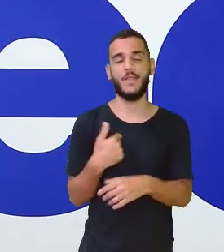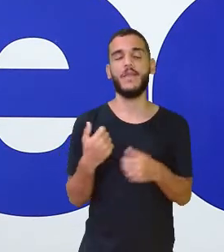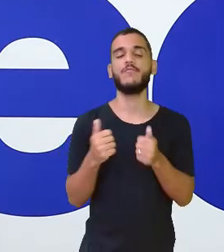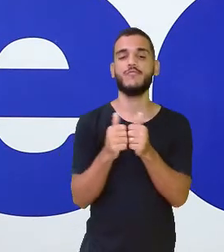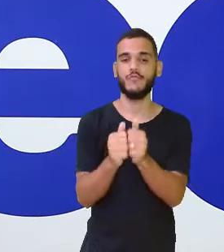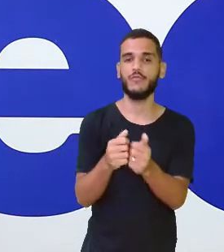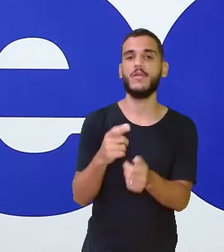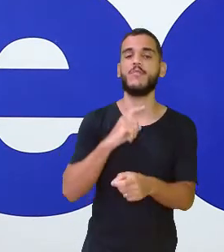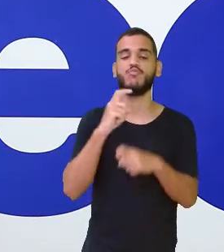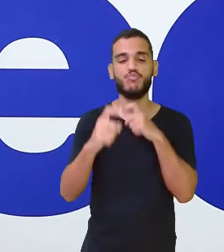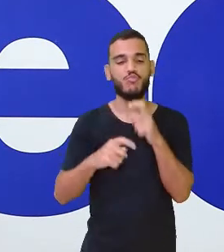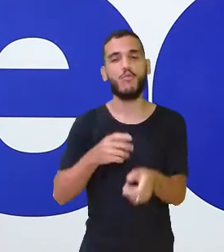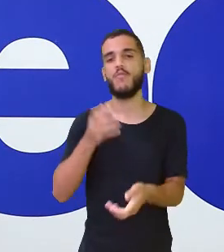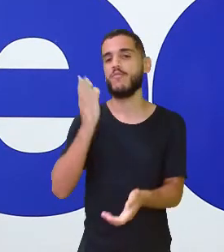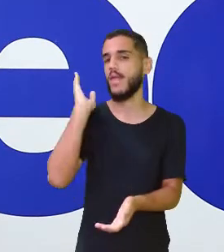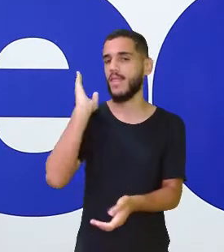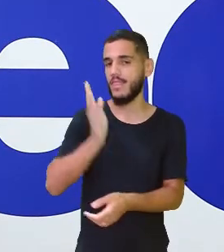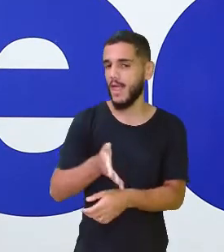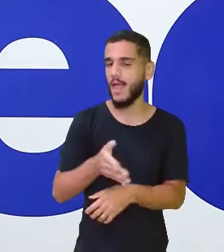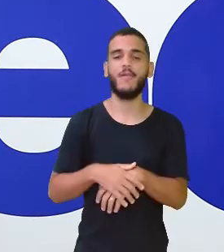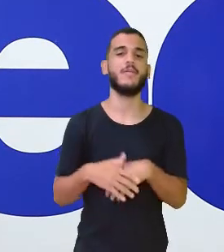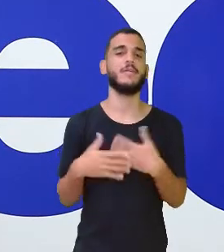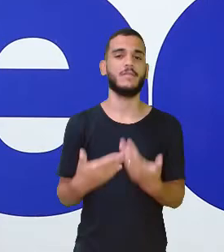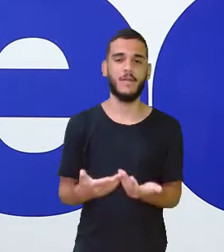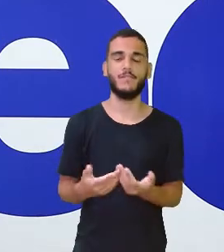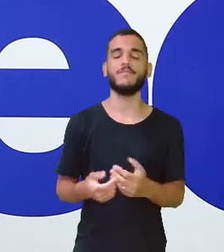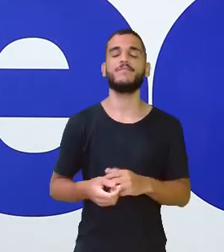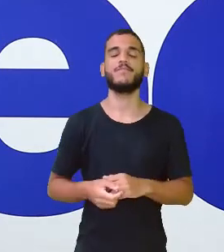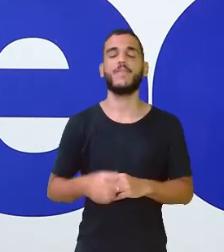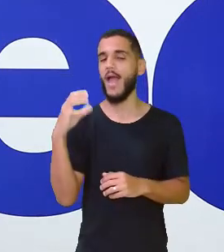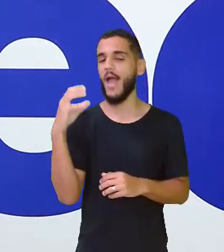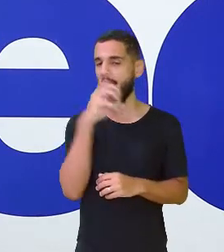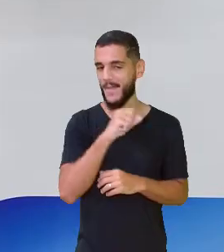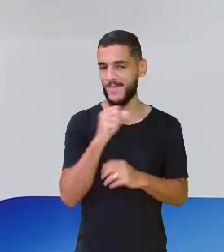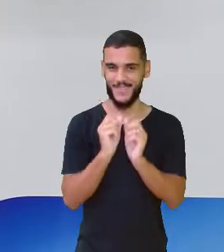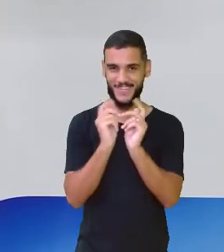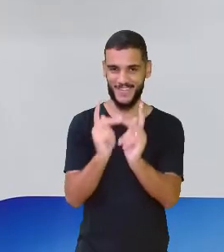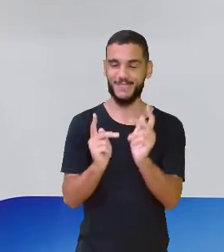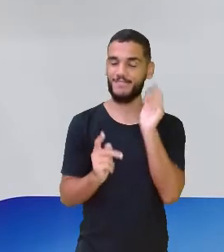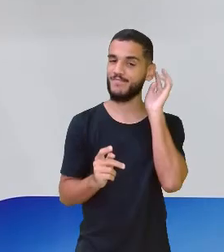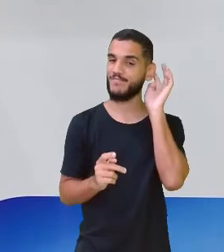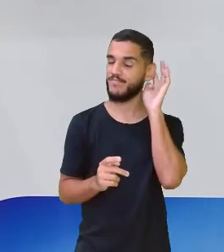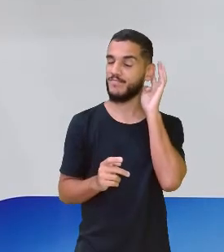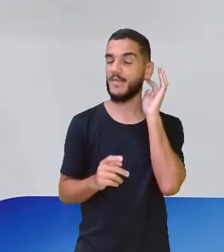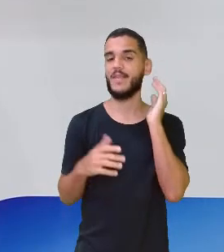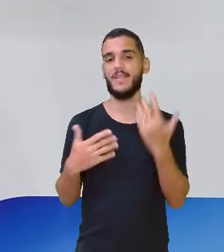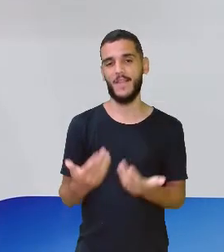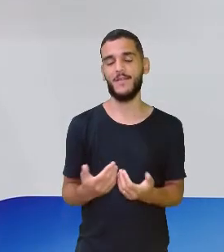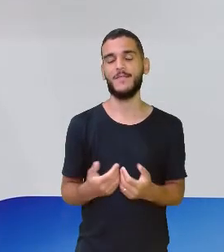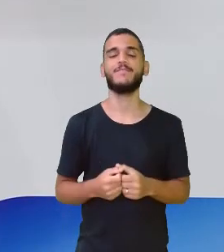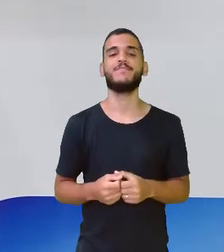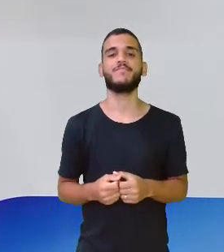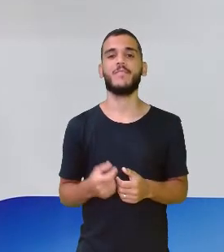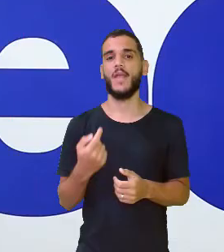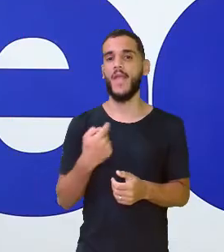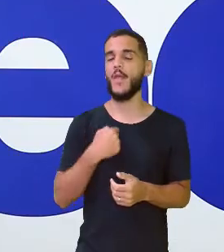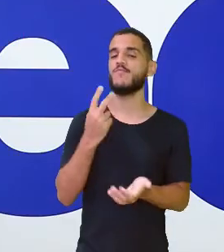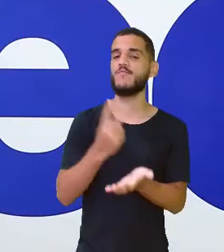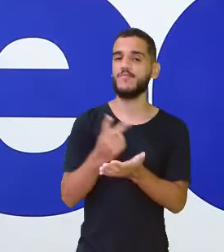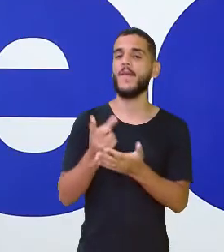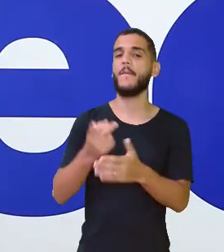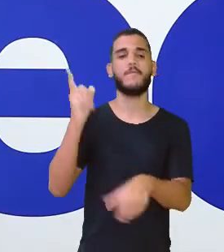Não, não Luciano? Exatamente. Na hora, sim, como caldo de cana. Exatamente, falou de caldo de cana, Eu lembrei